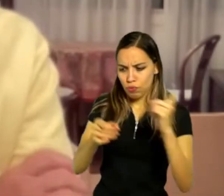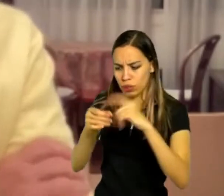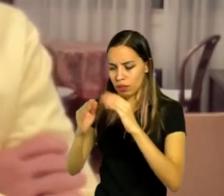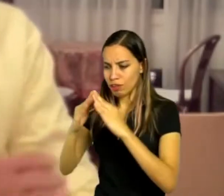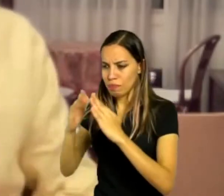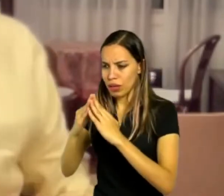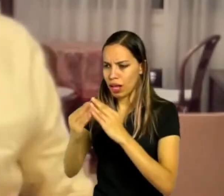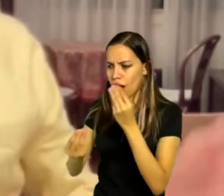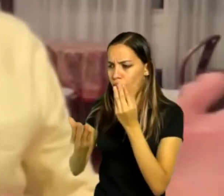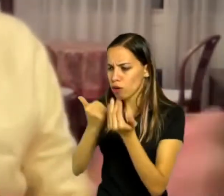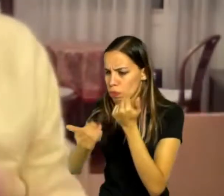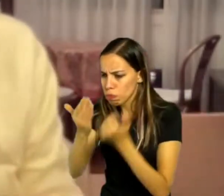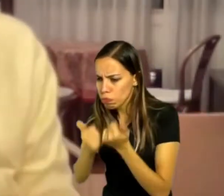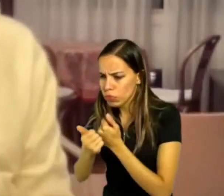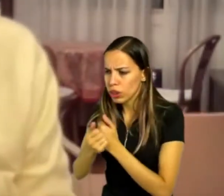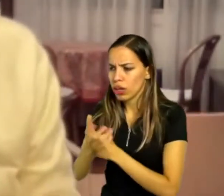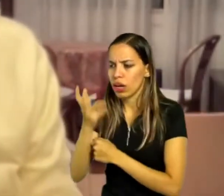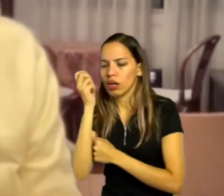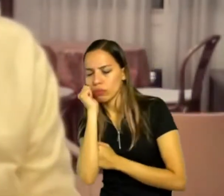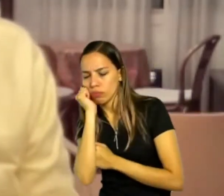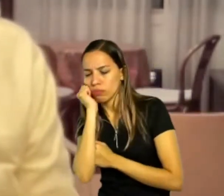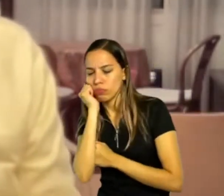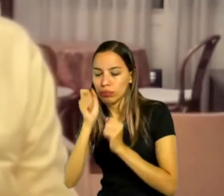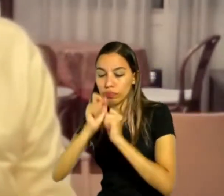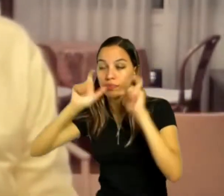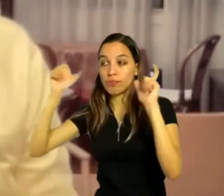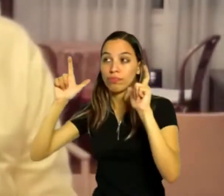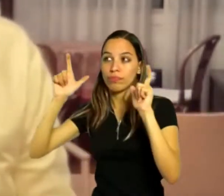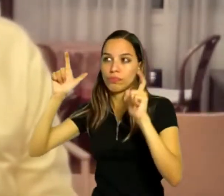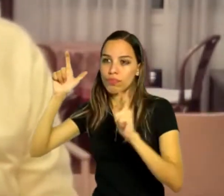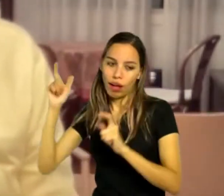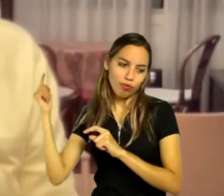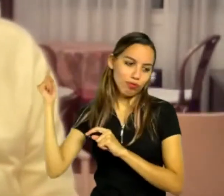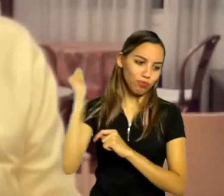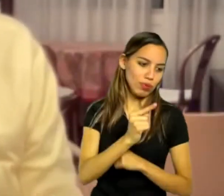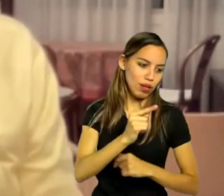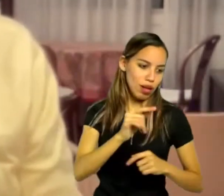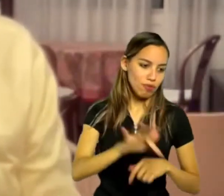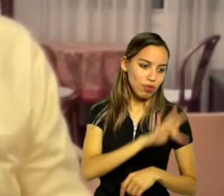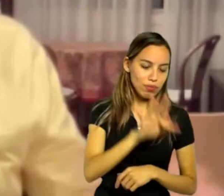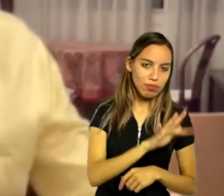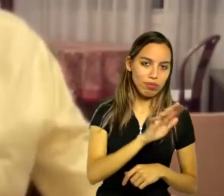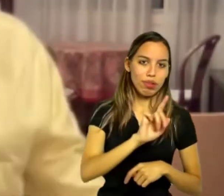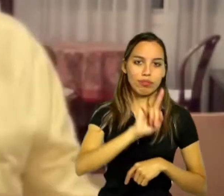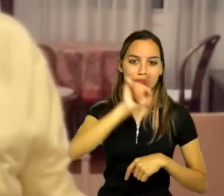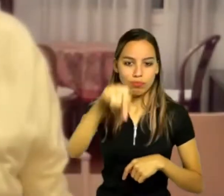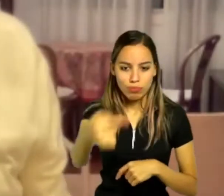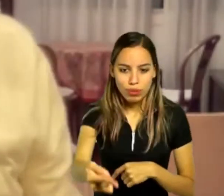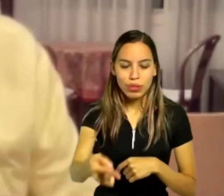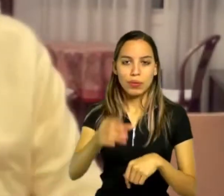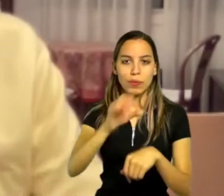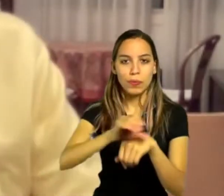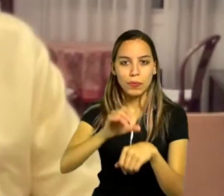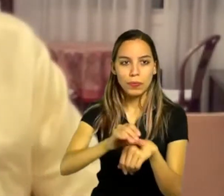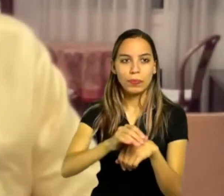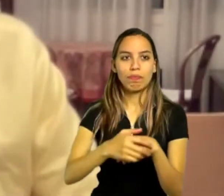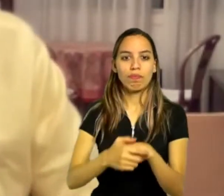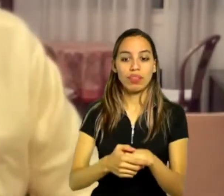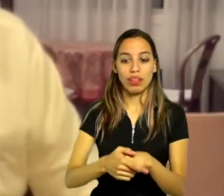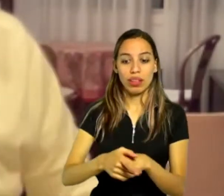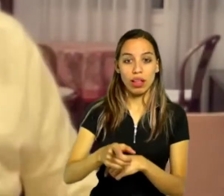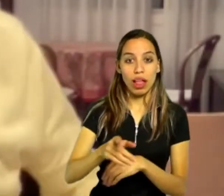e dormia, e no dia seguinte tinha que ir para a faculdade. E às vezes eu dava a primeira aula da manhã no cursinho